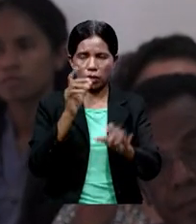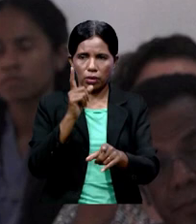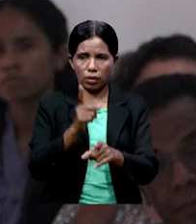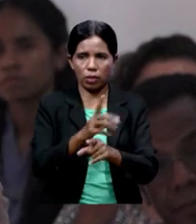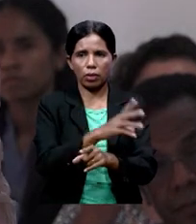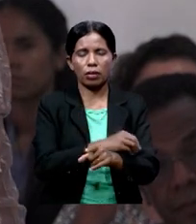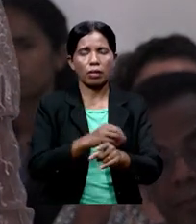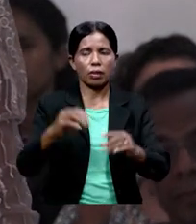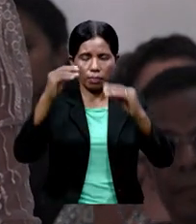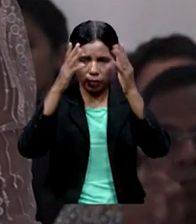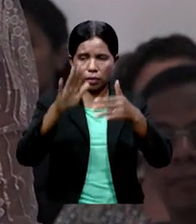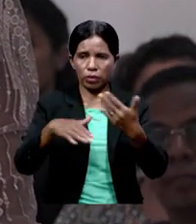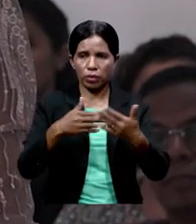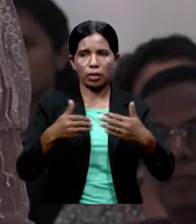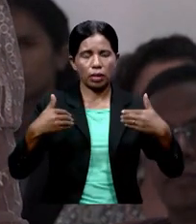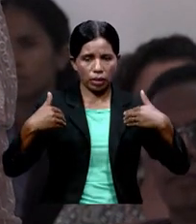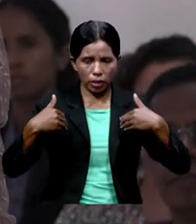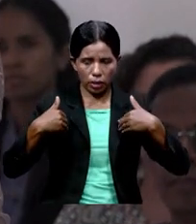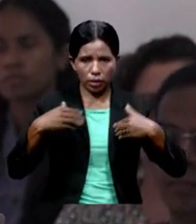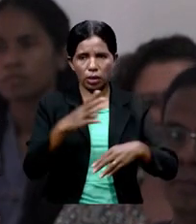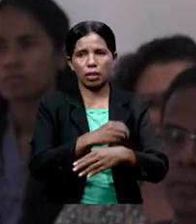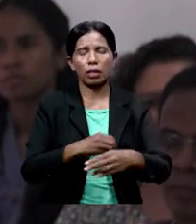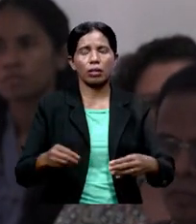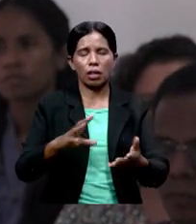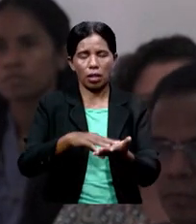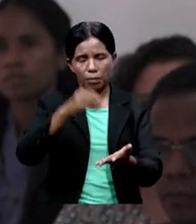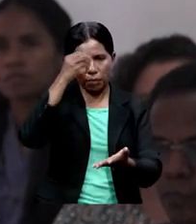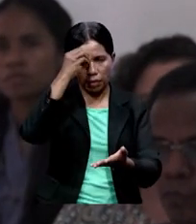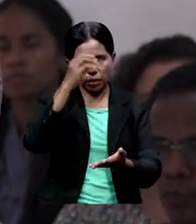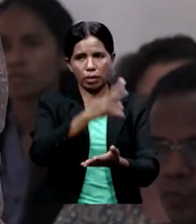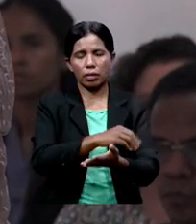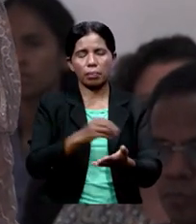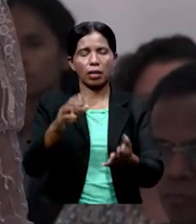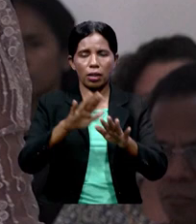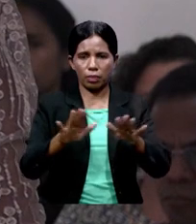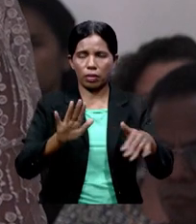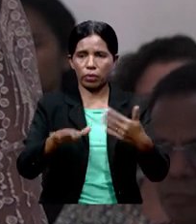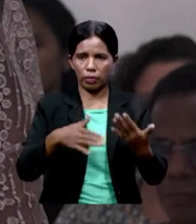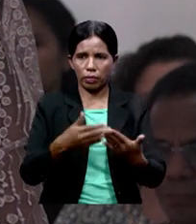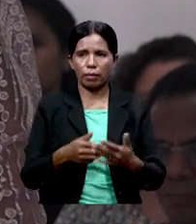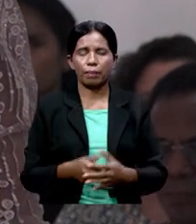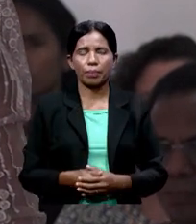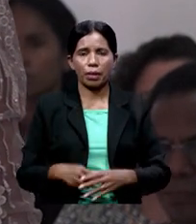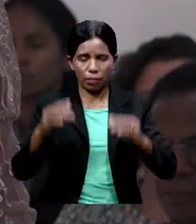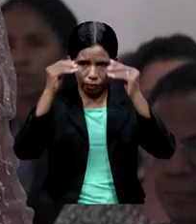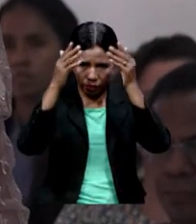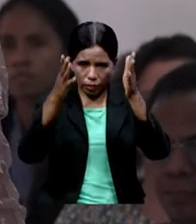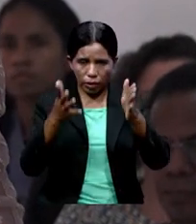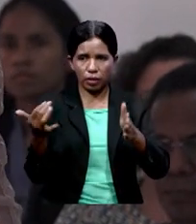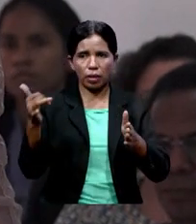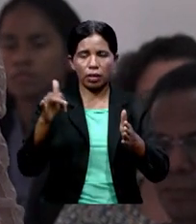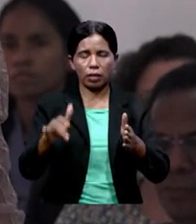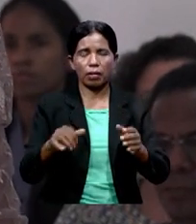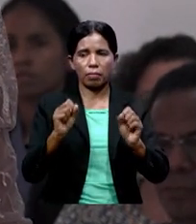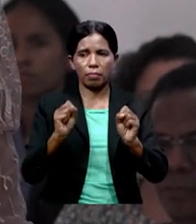o professor que tem o maior impacto na aprendizagem de uma criança. Um professor pode